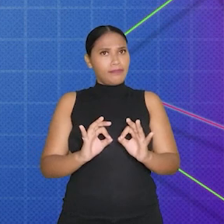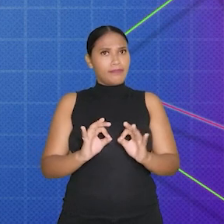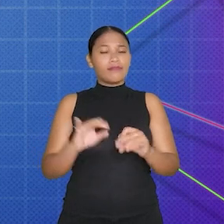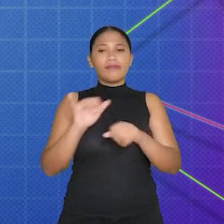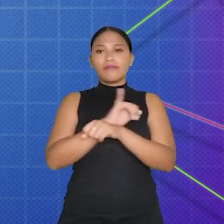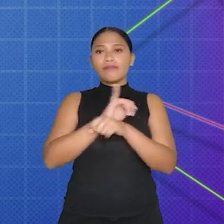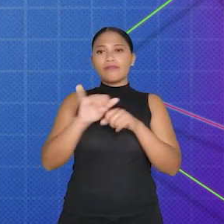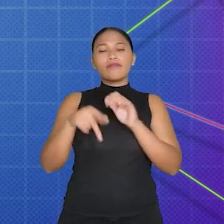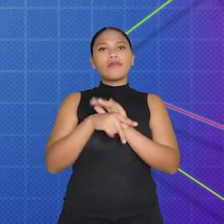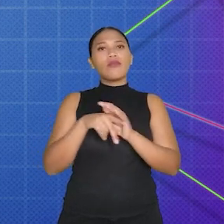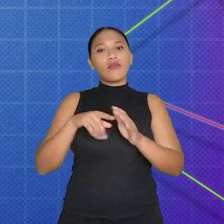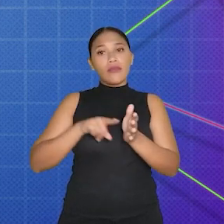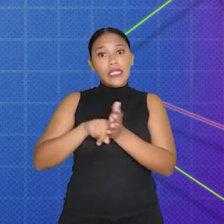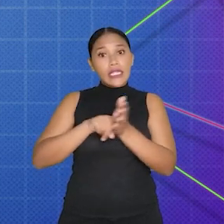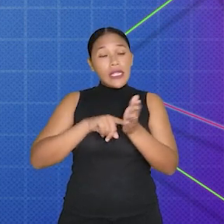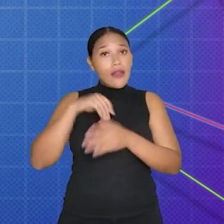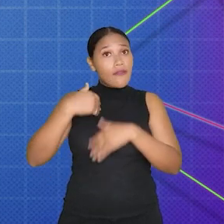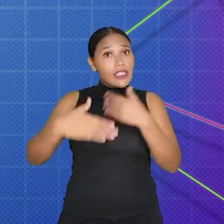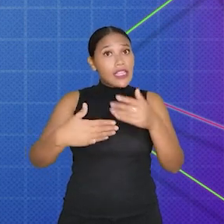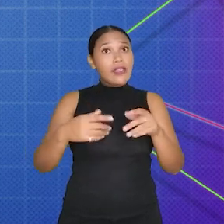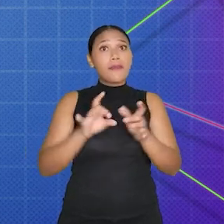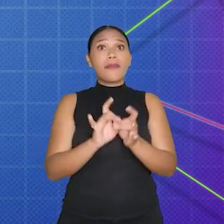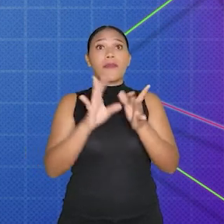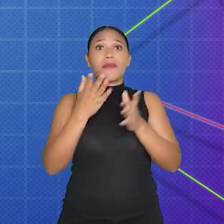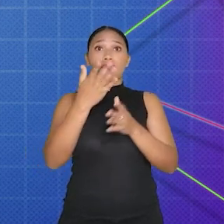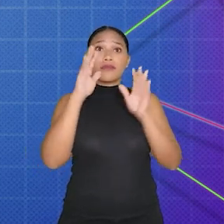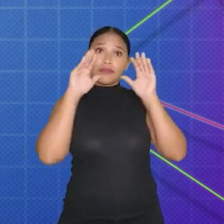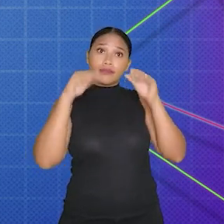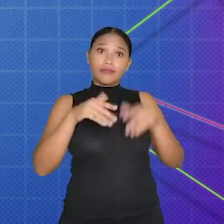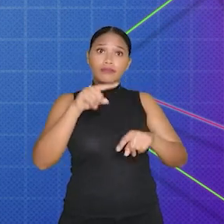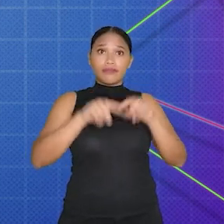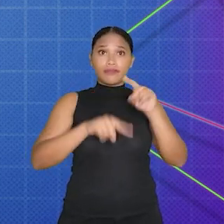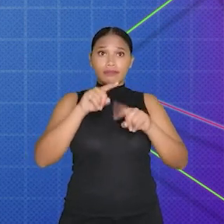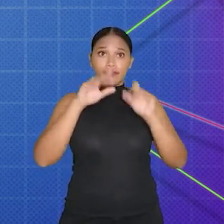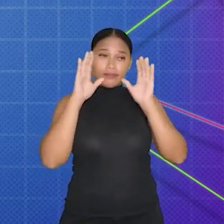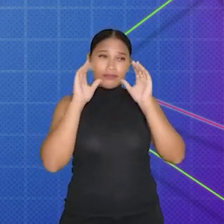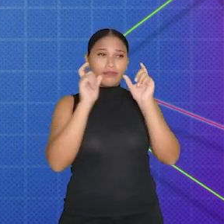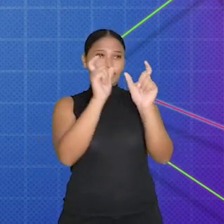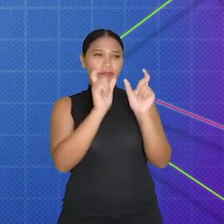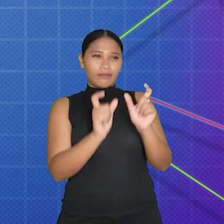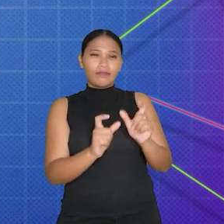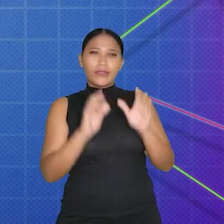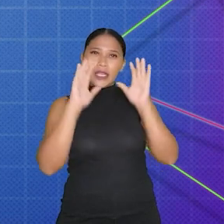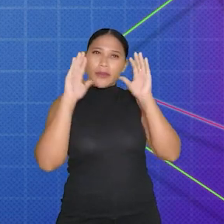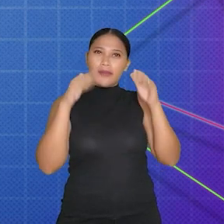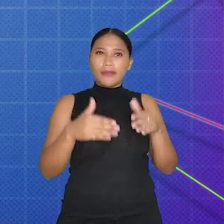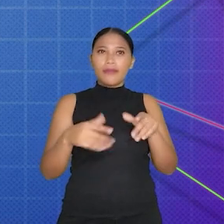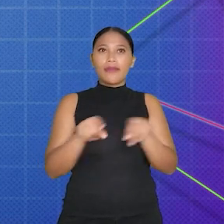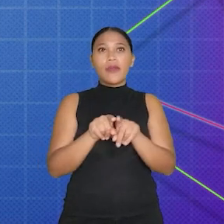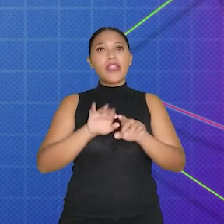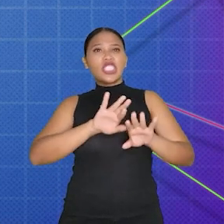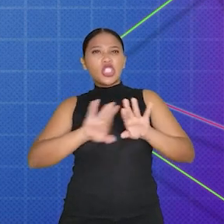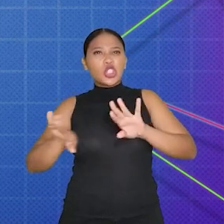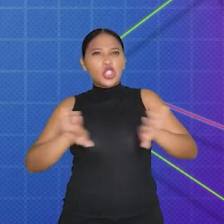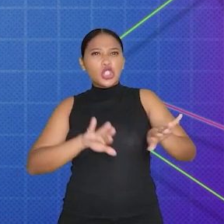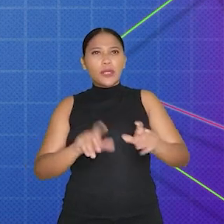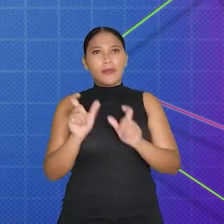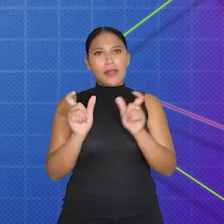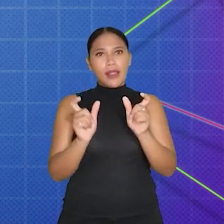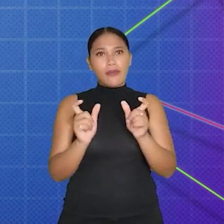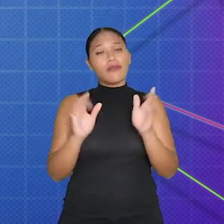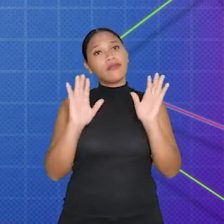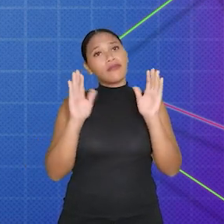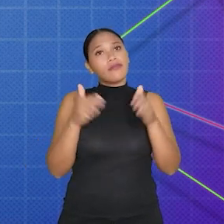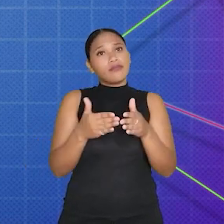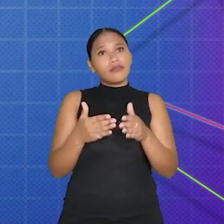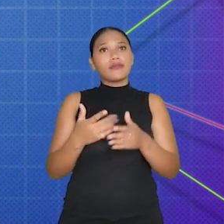mais precisos. As ferramentas de pesquisa avançada permitem que você especifique palavras-chave específicas, exclua